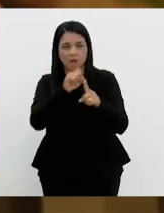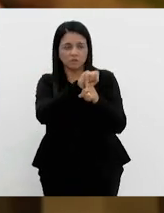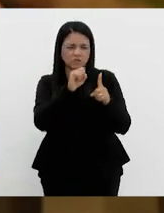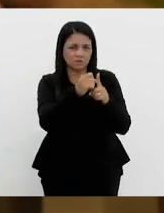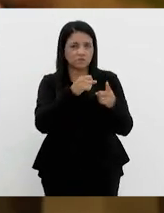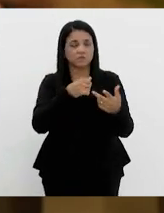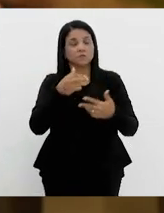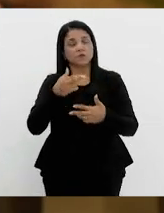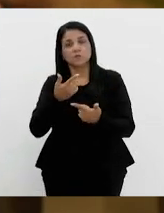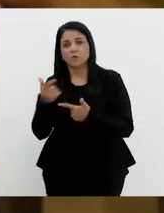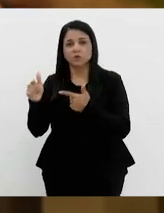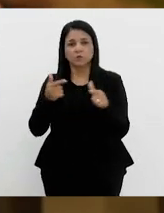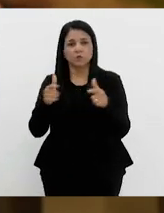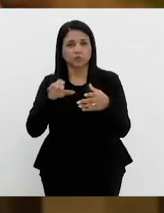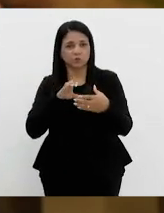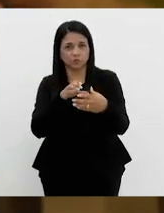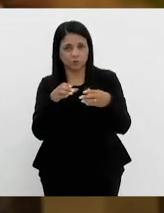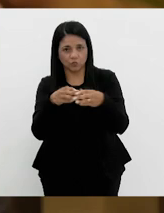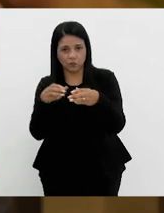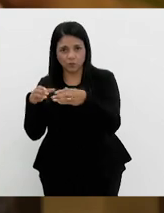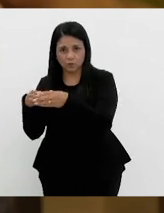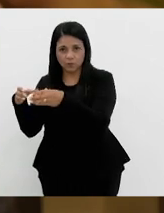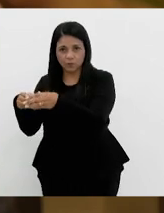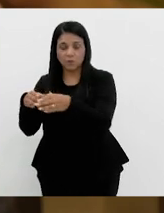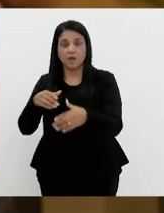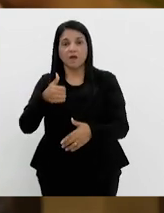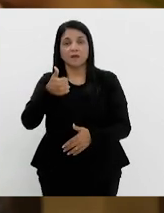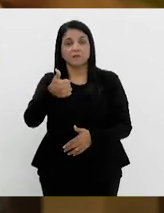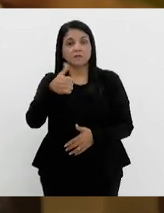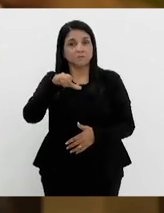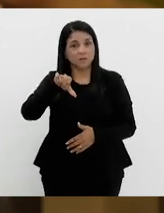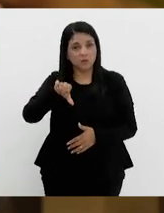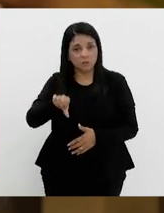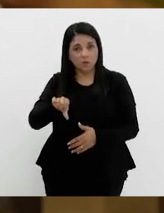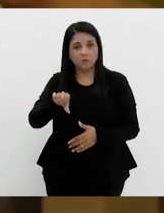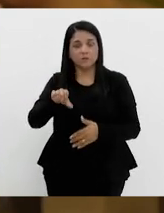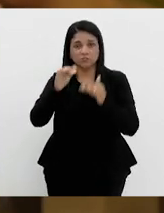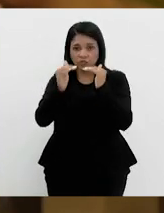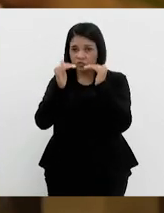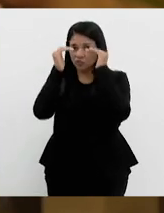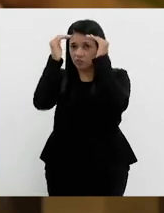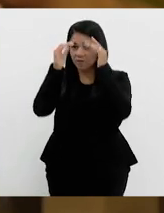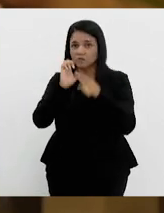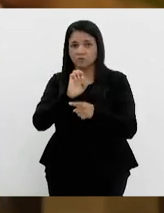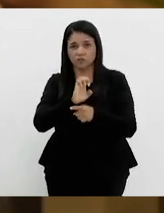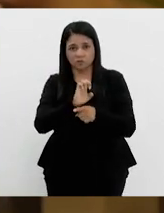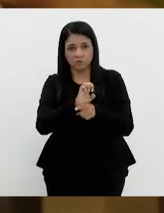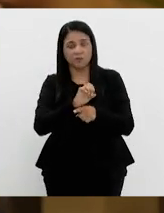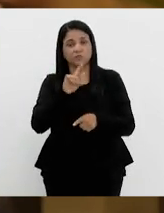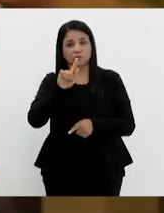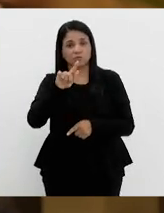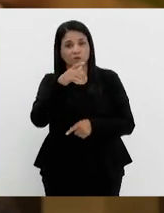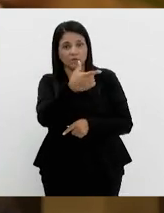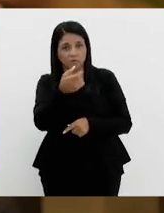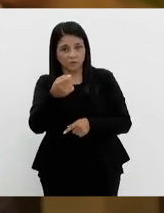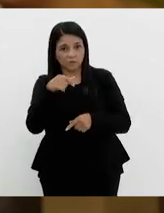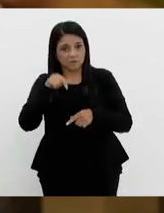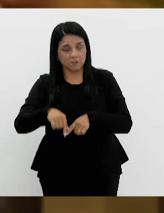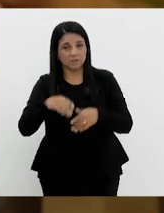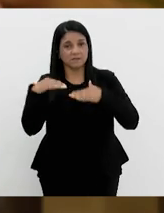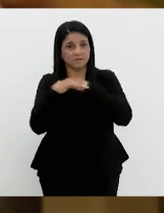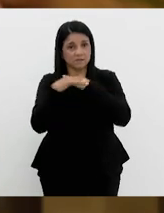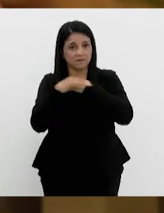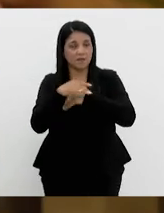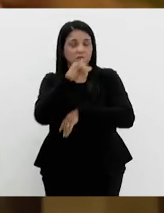relacionados a 19ª cúpula de chefes de Estado e Governo do G20 que acontecerá na Cidade do Rio de Janeiro em novembro